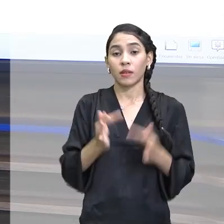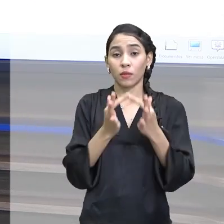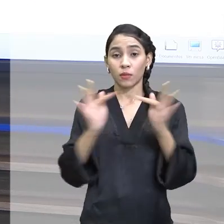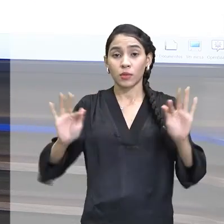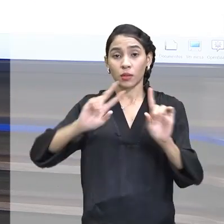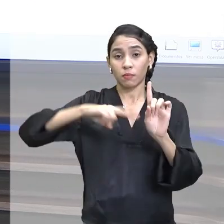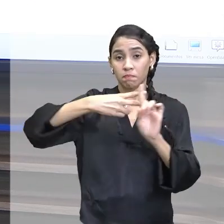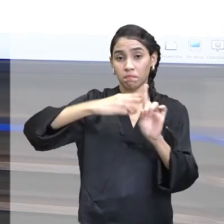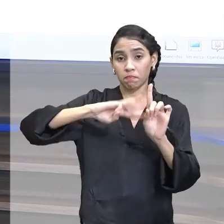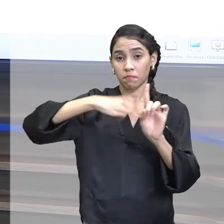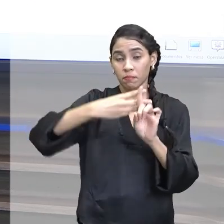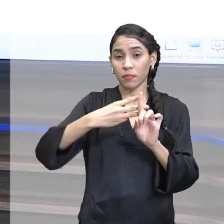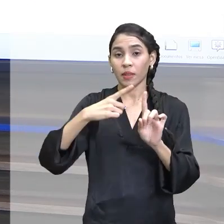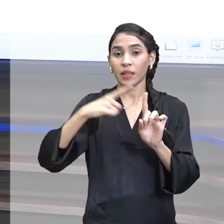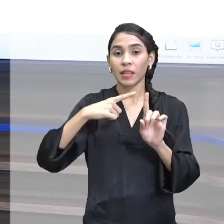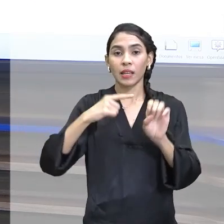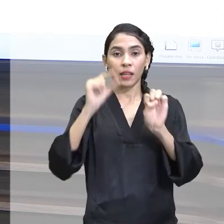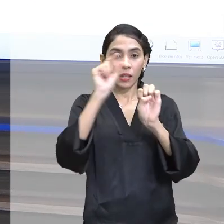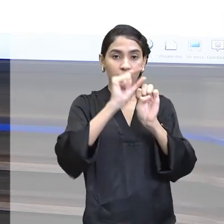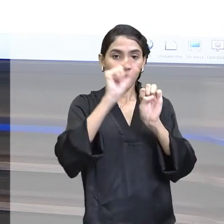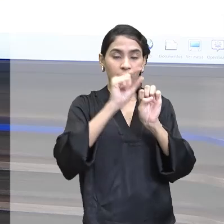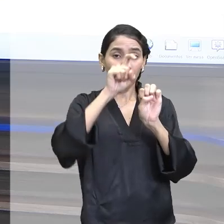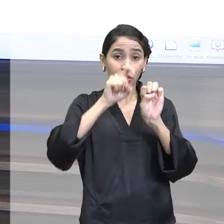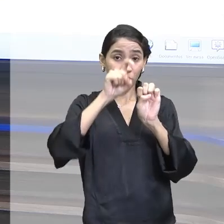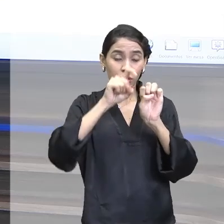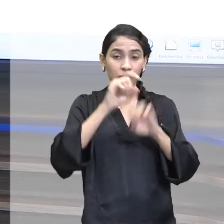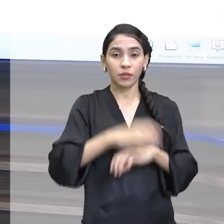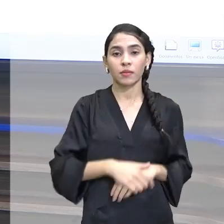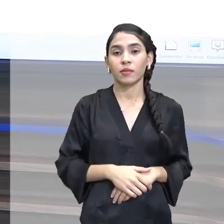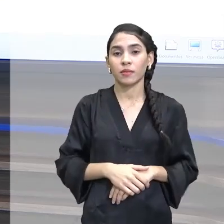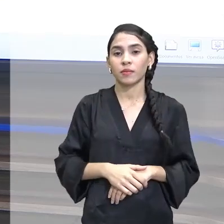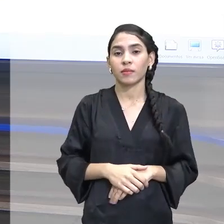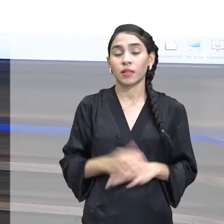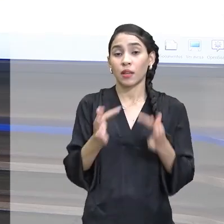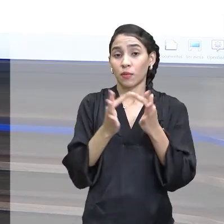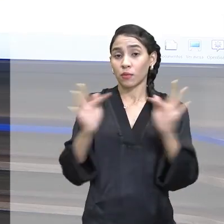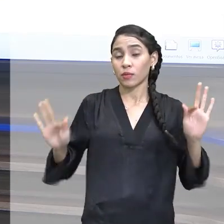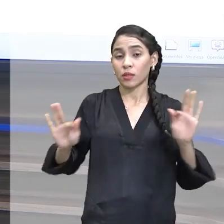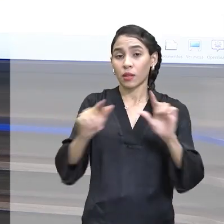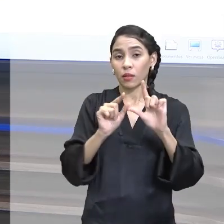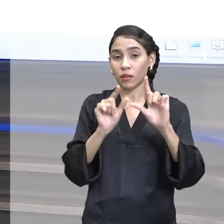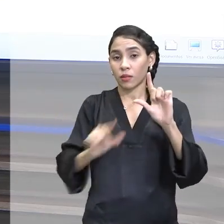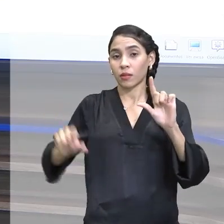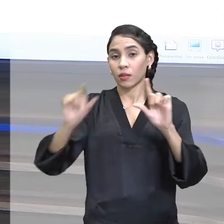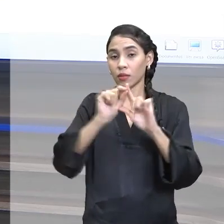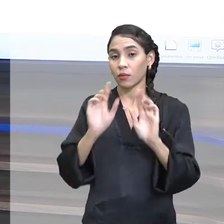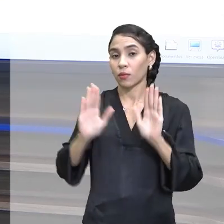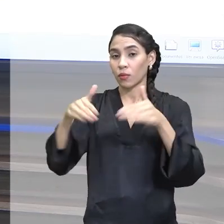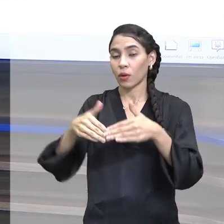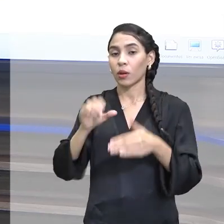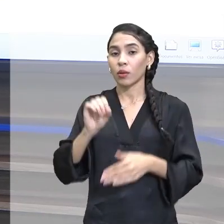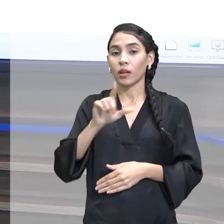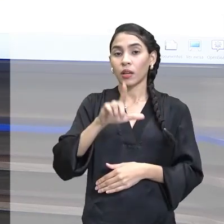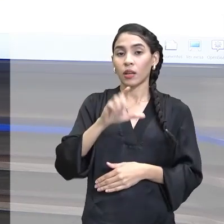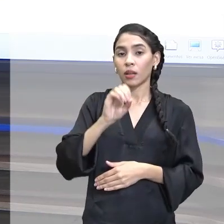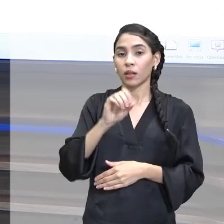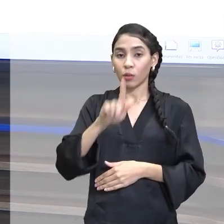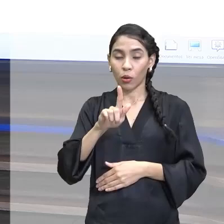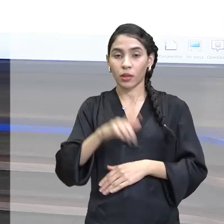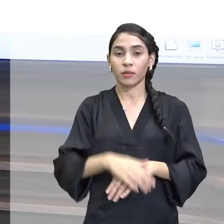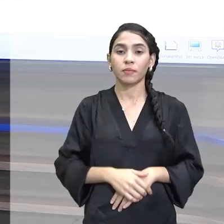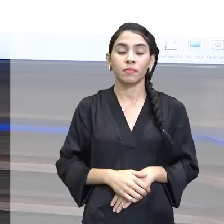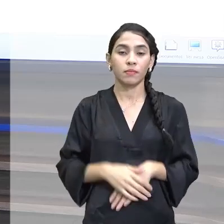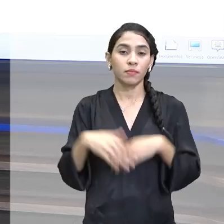forma algébrica tem lá o x está no expoente. E a função logarítmica vai trabalhar com os logaritmos. Então vamos